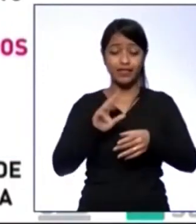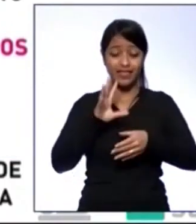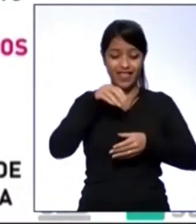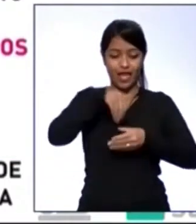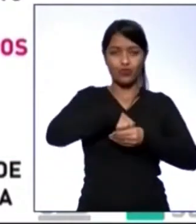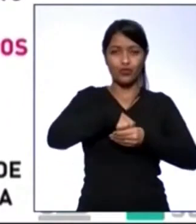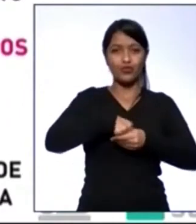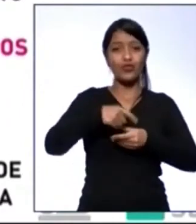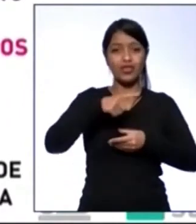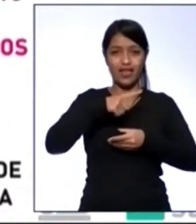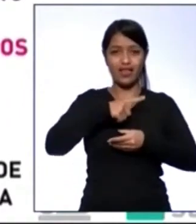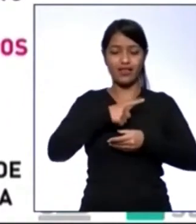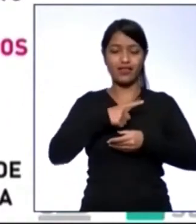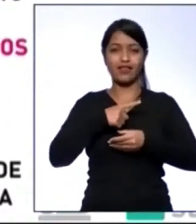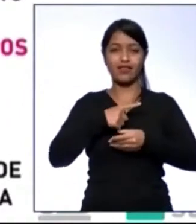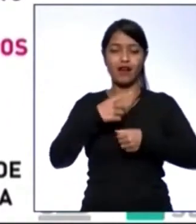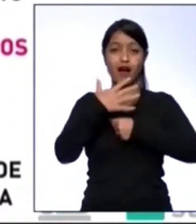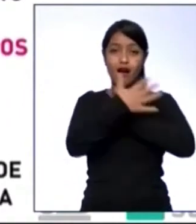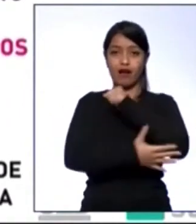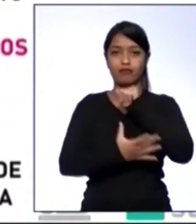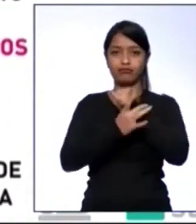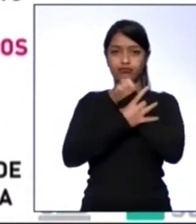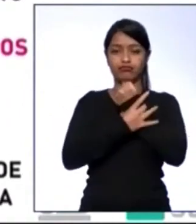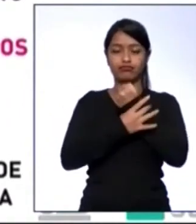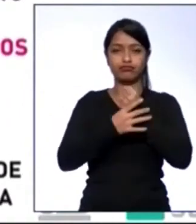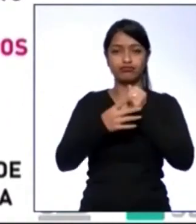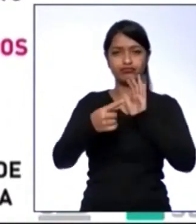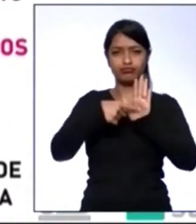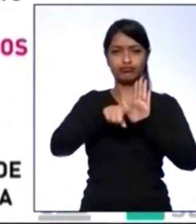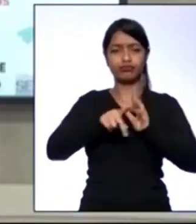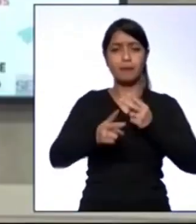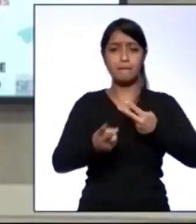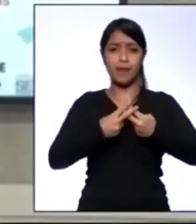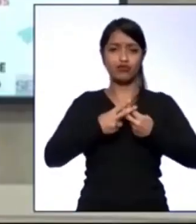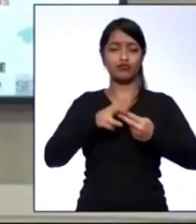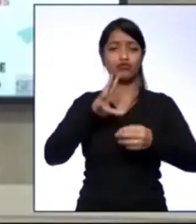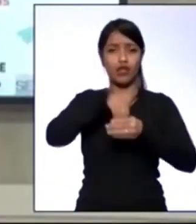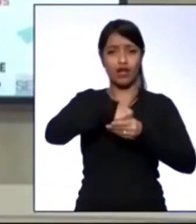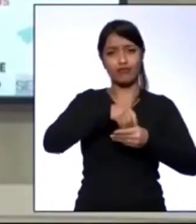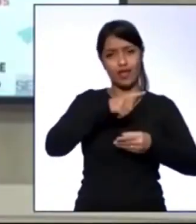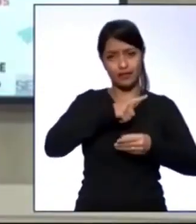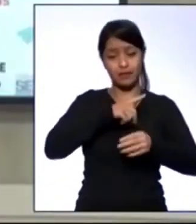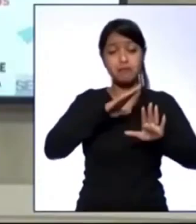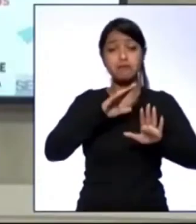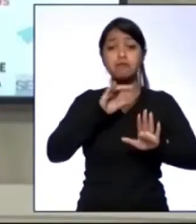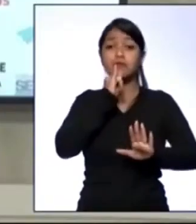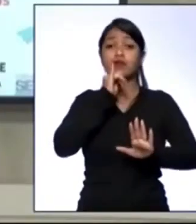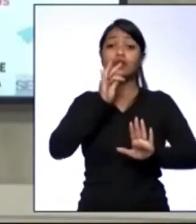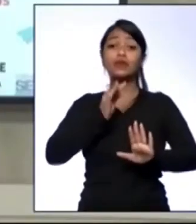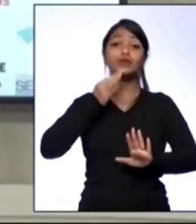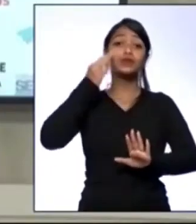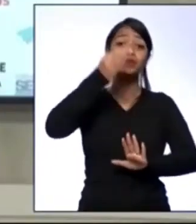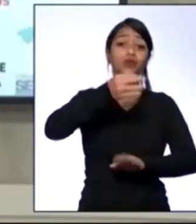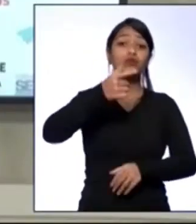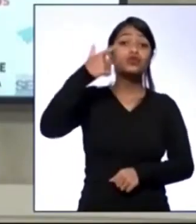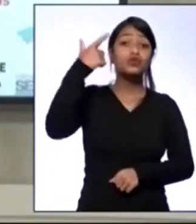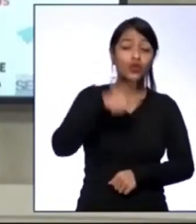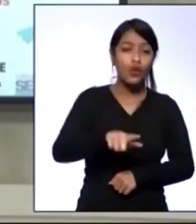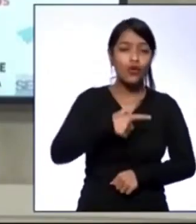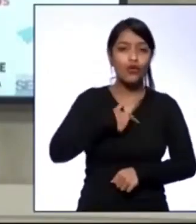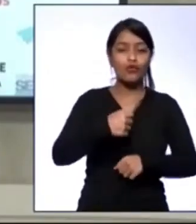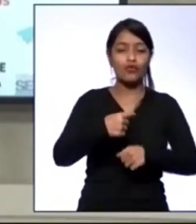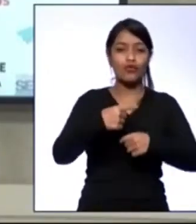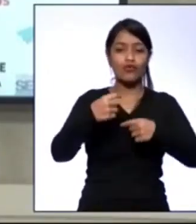preso. São células que vão ser úteis numa segunda infecção. Numa segunda